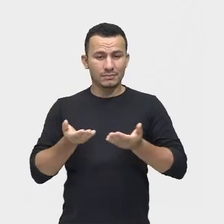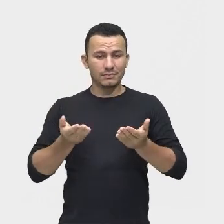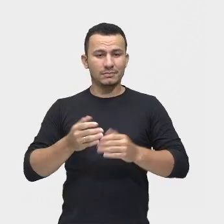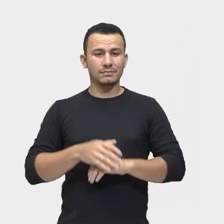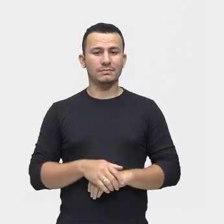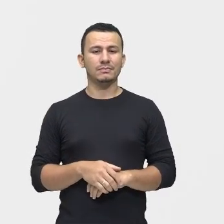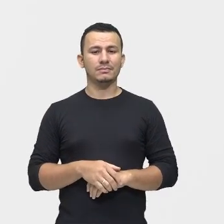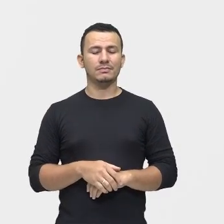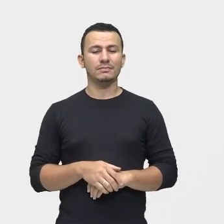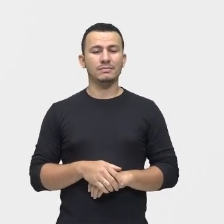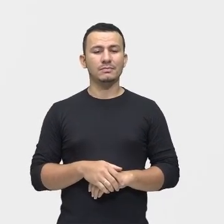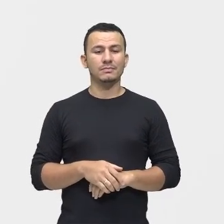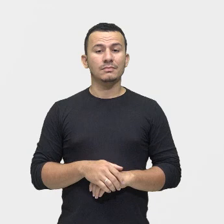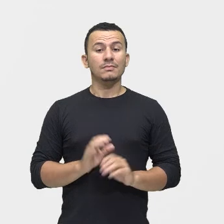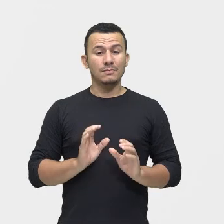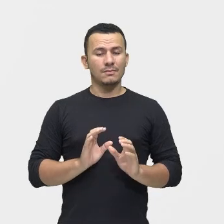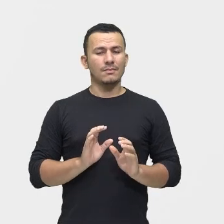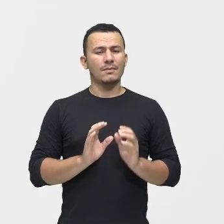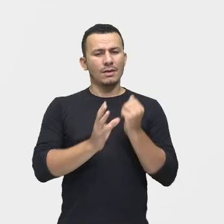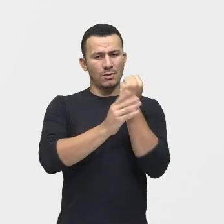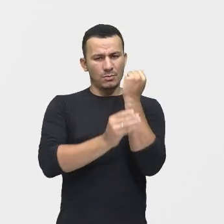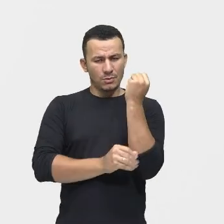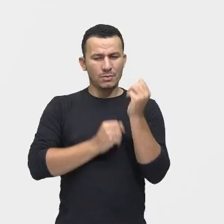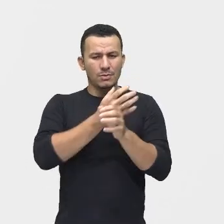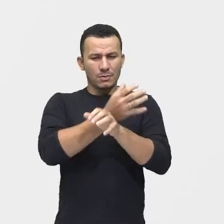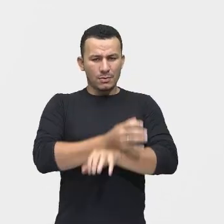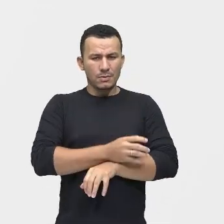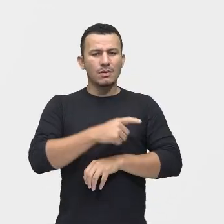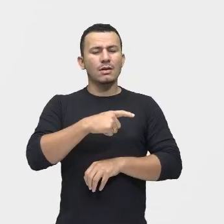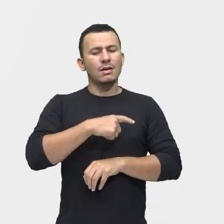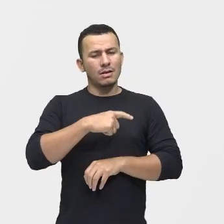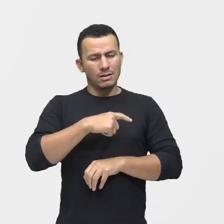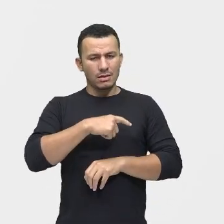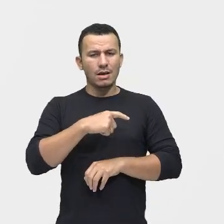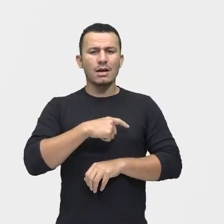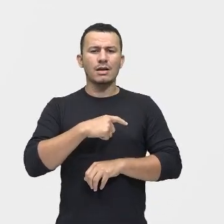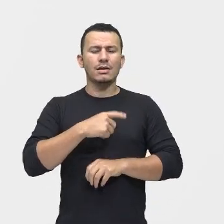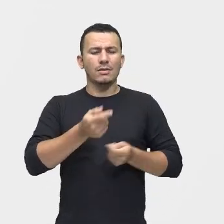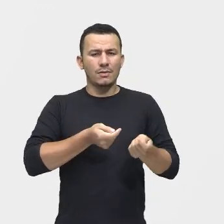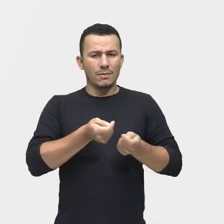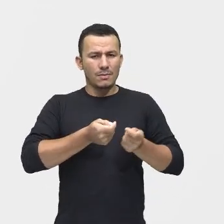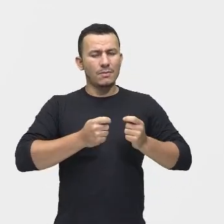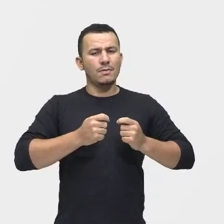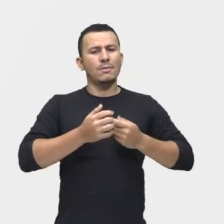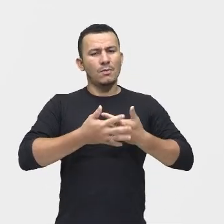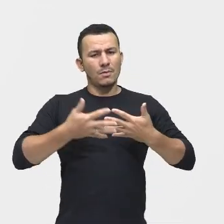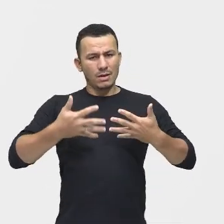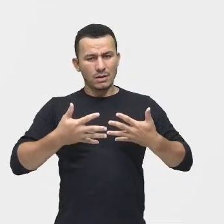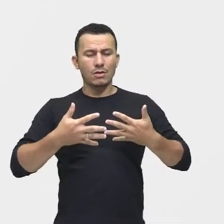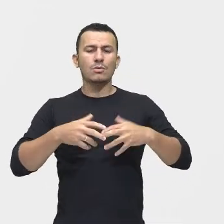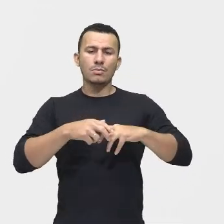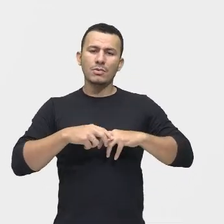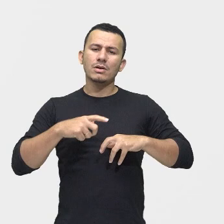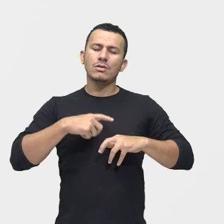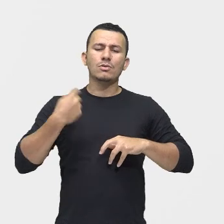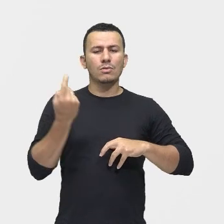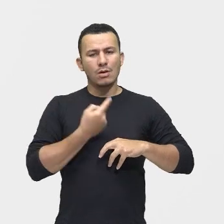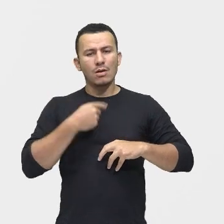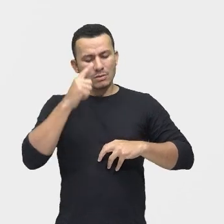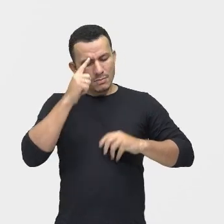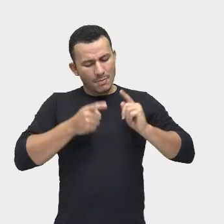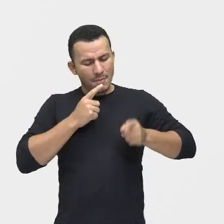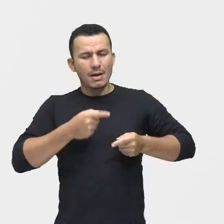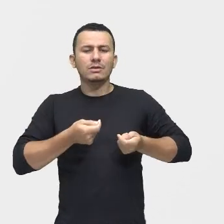músculo estriado esquelético possui contração voluntária, ou seja, somos nós que controlamos esse